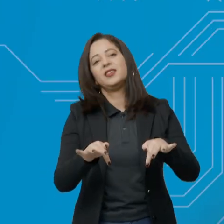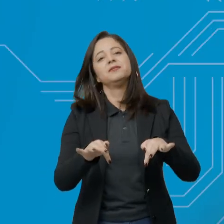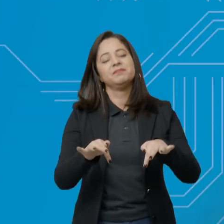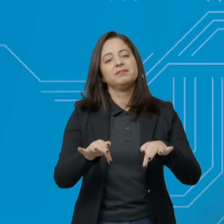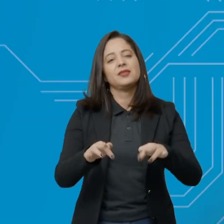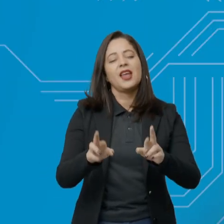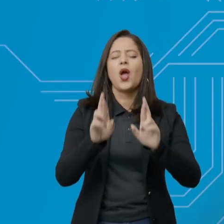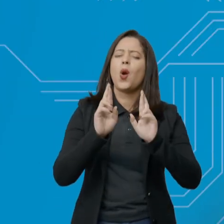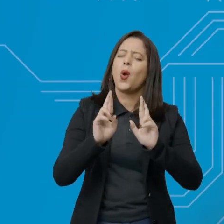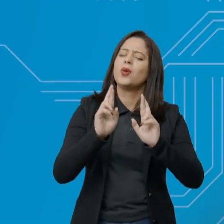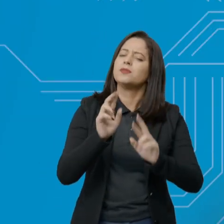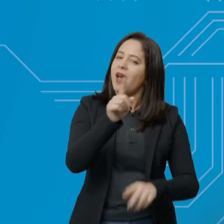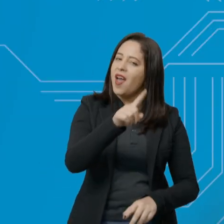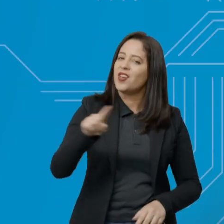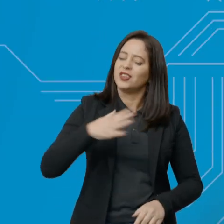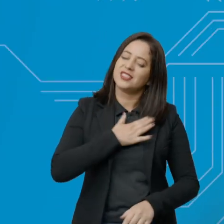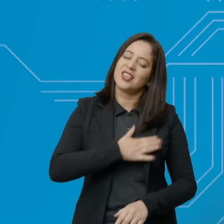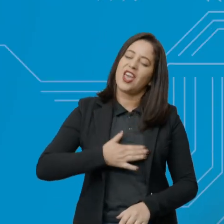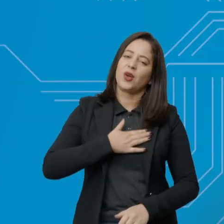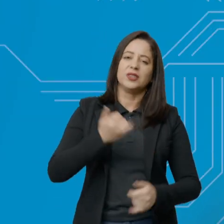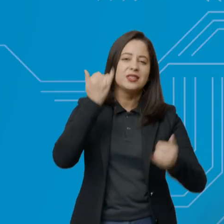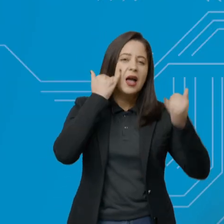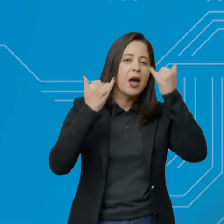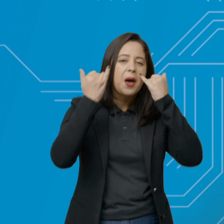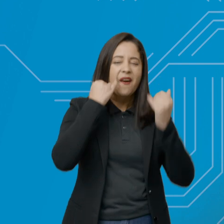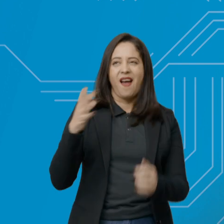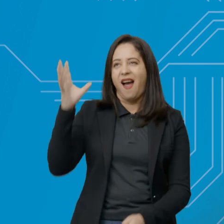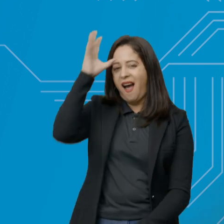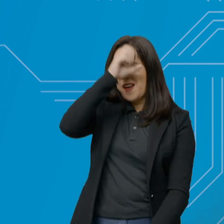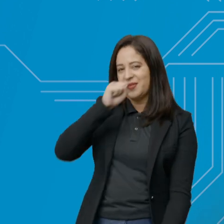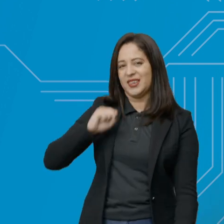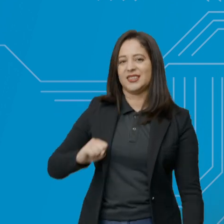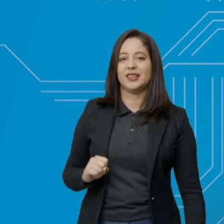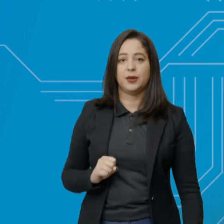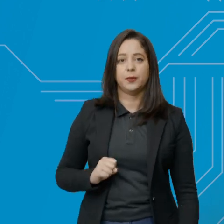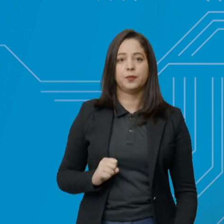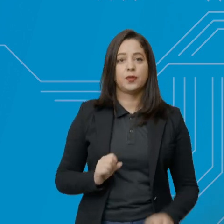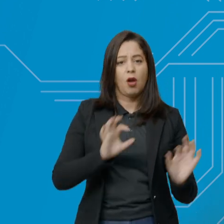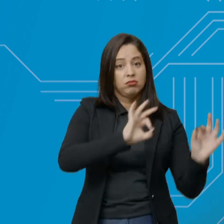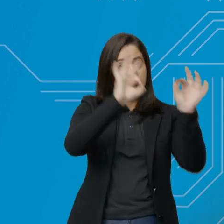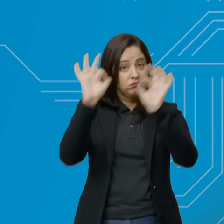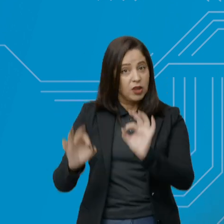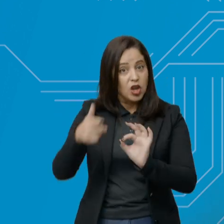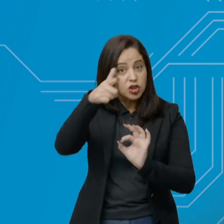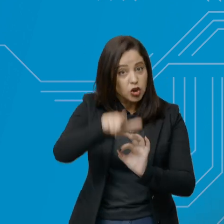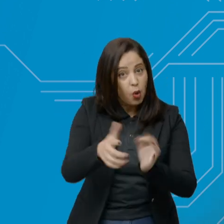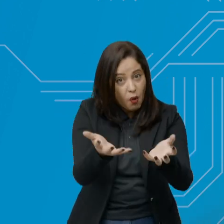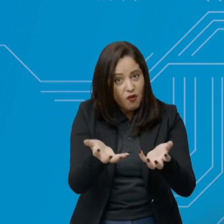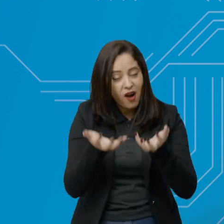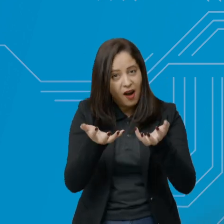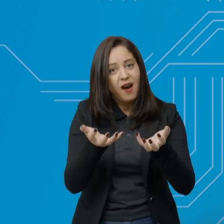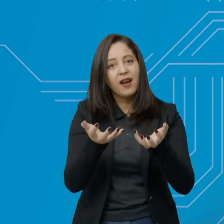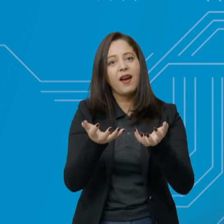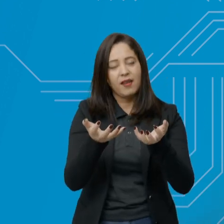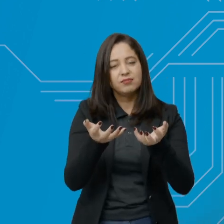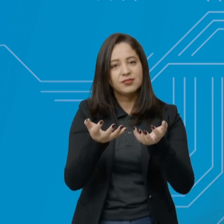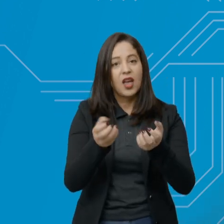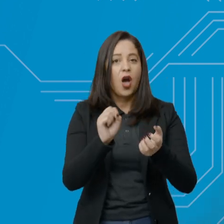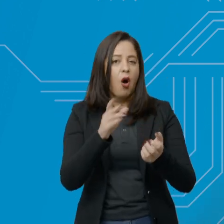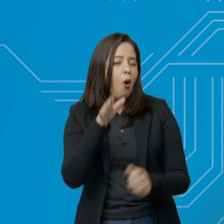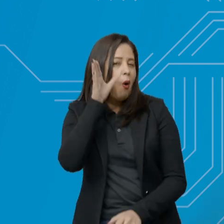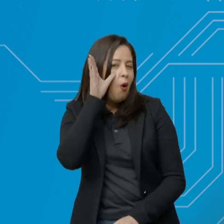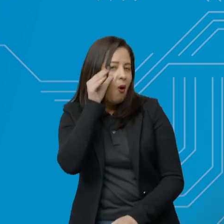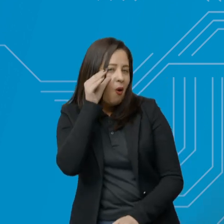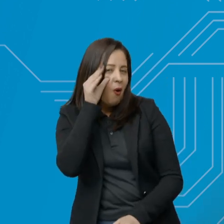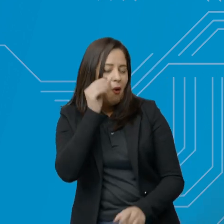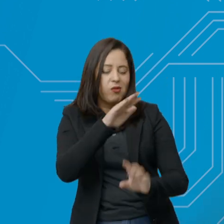fica por aqui. Espero que você tenha gostado de todas as informações do programa. Se você quiser rever alguma dessas reportagens ou